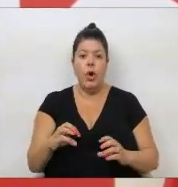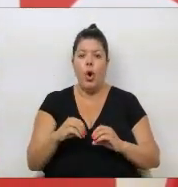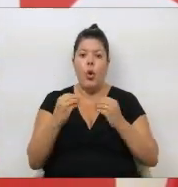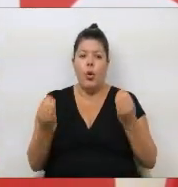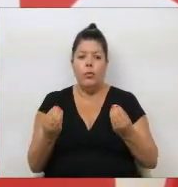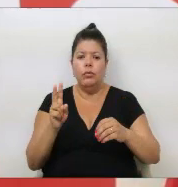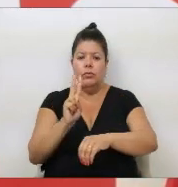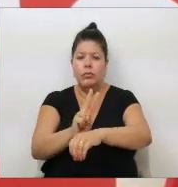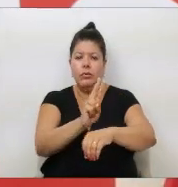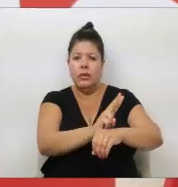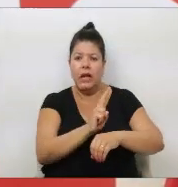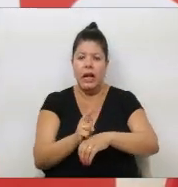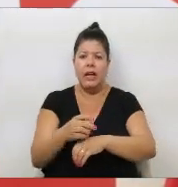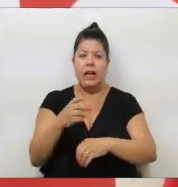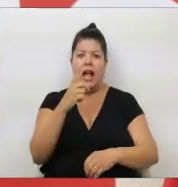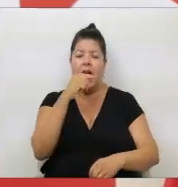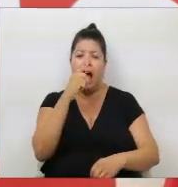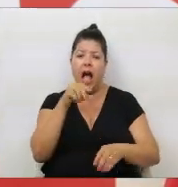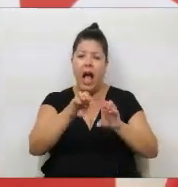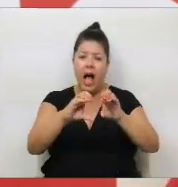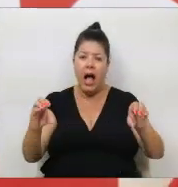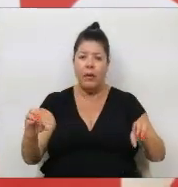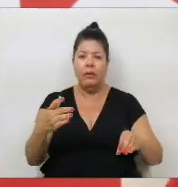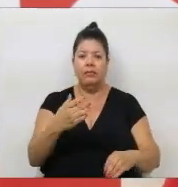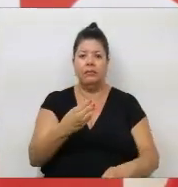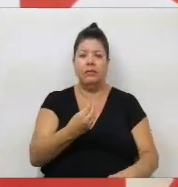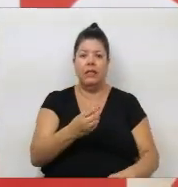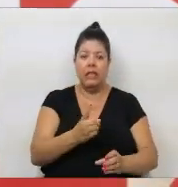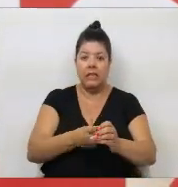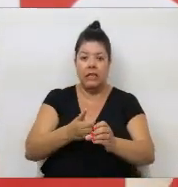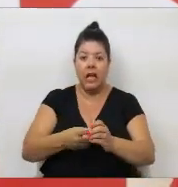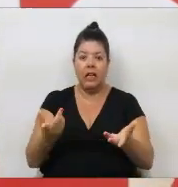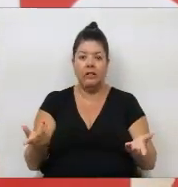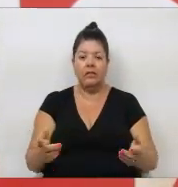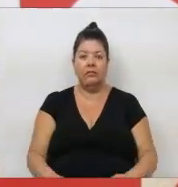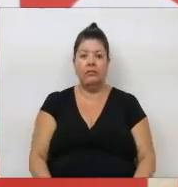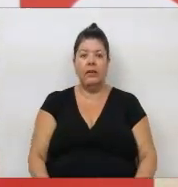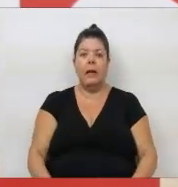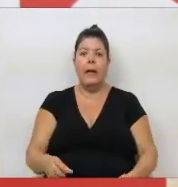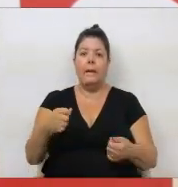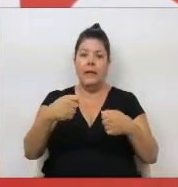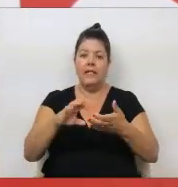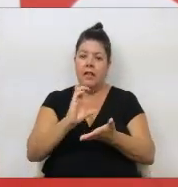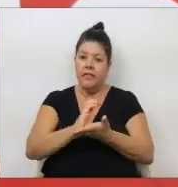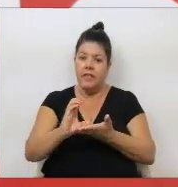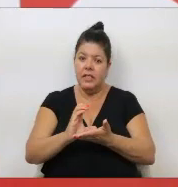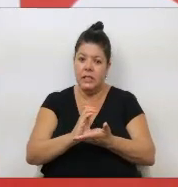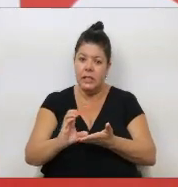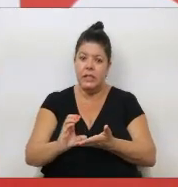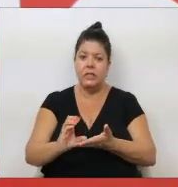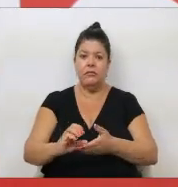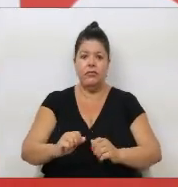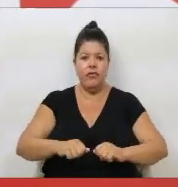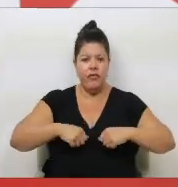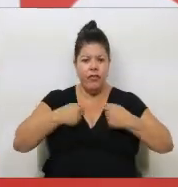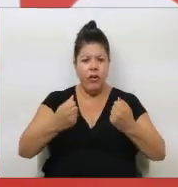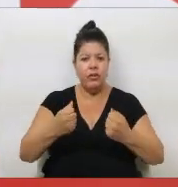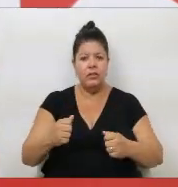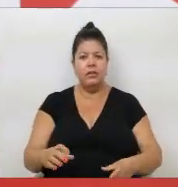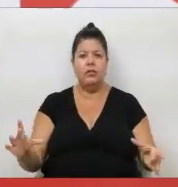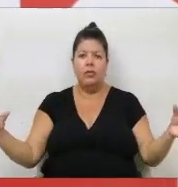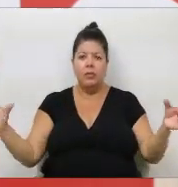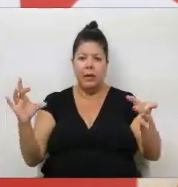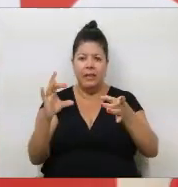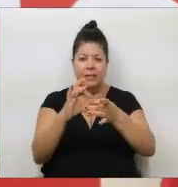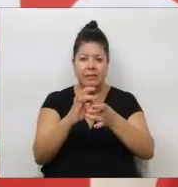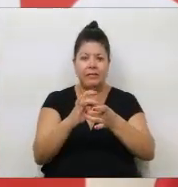municipal de saneamento, né? Que priorize e que invista pesado, sim, com parcerias, se forem